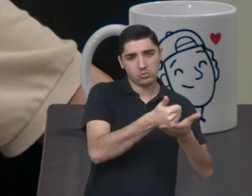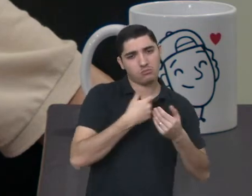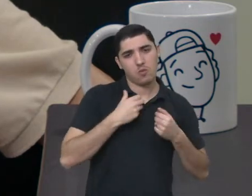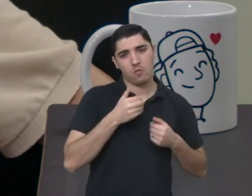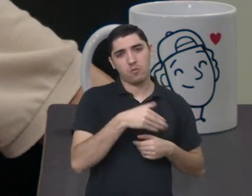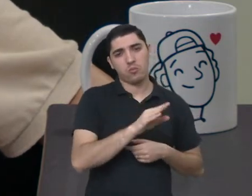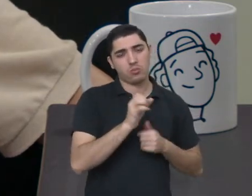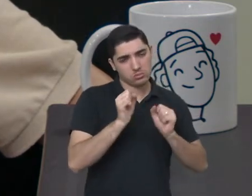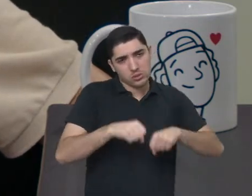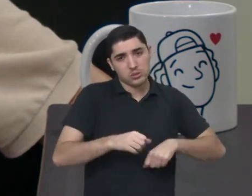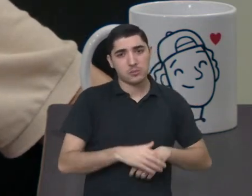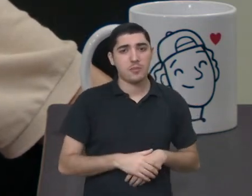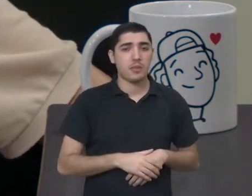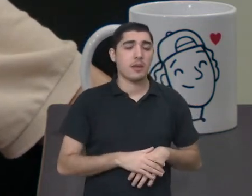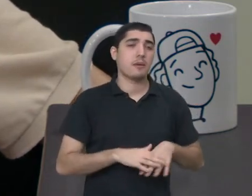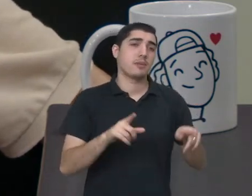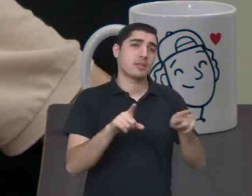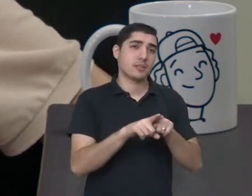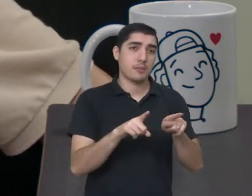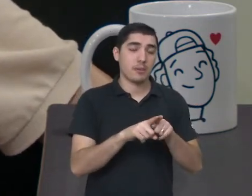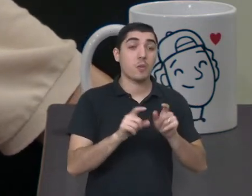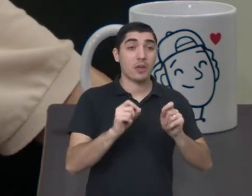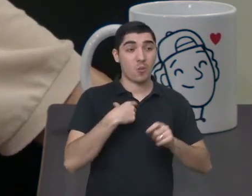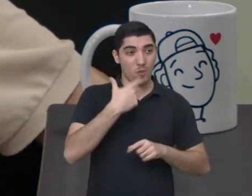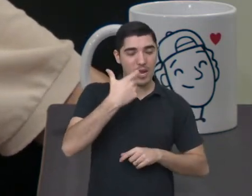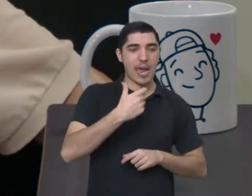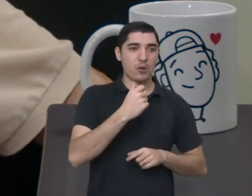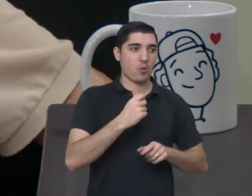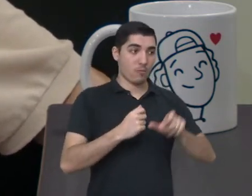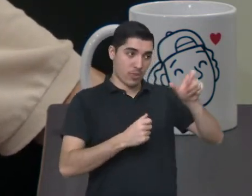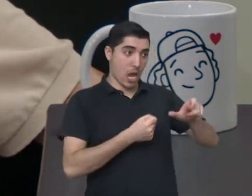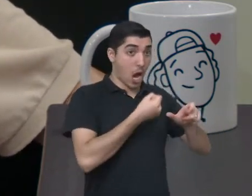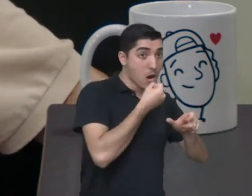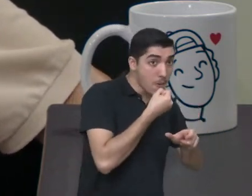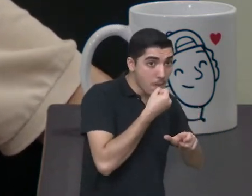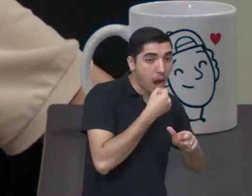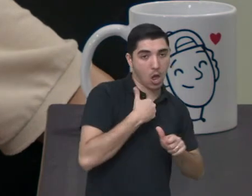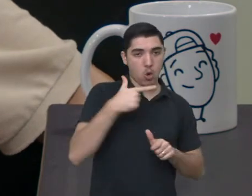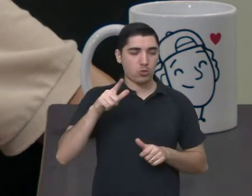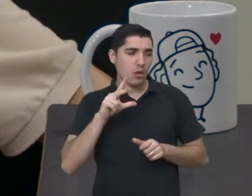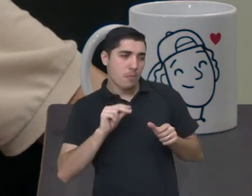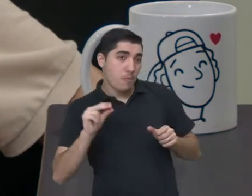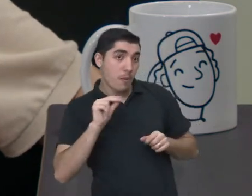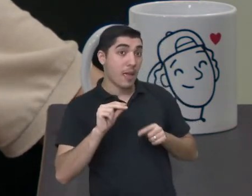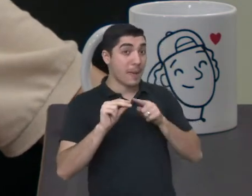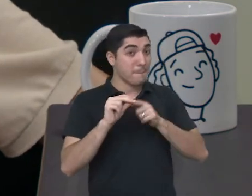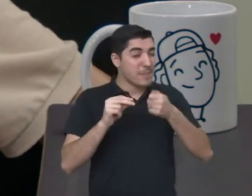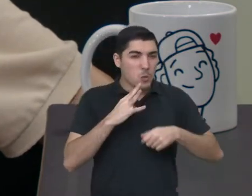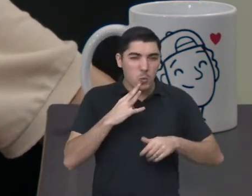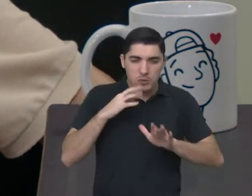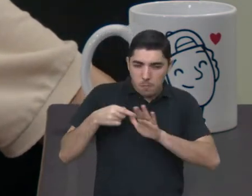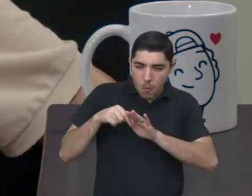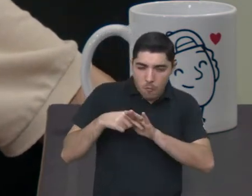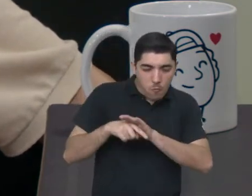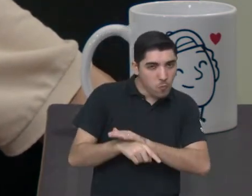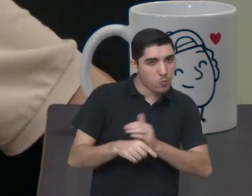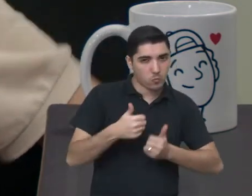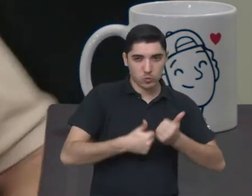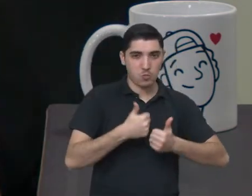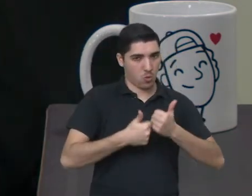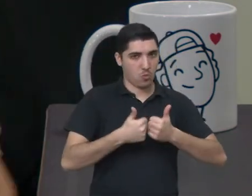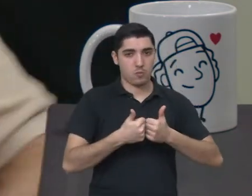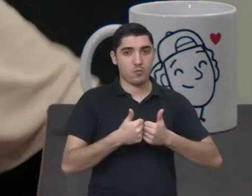da arquibancada do Maracanã, cada degrau com 2 policiais militares, aí teve sequência o jogo. Que choveu também, que nossa